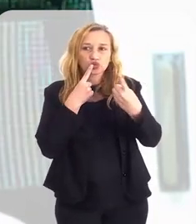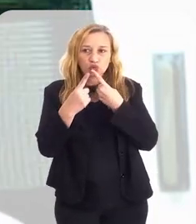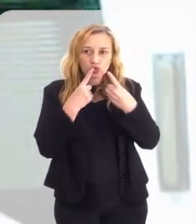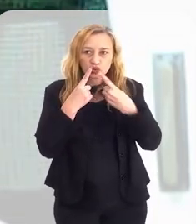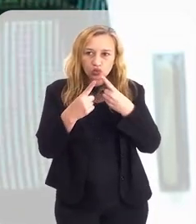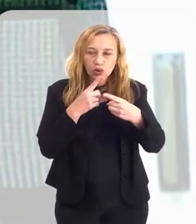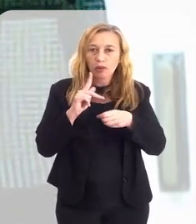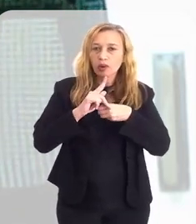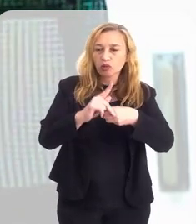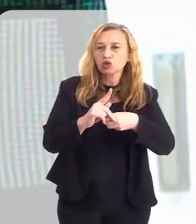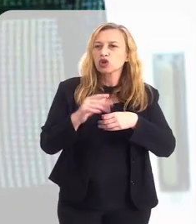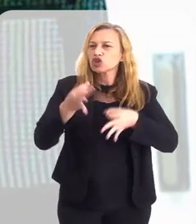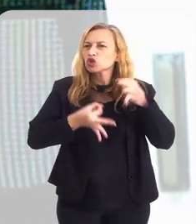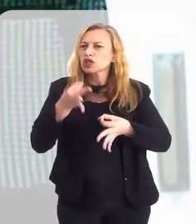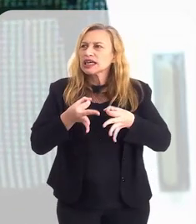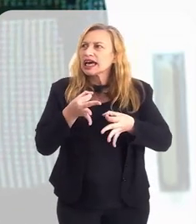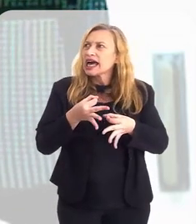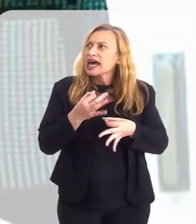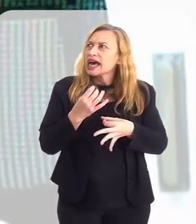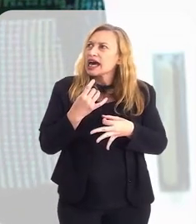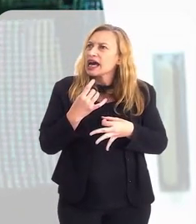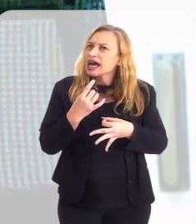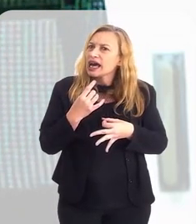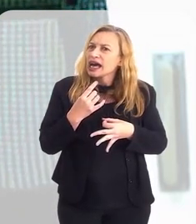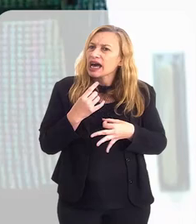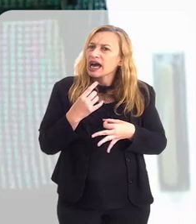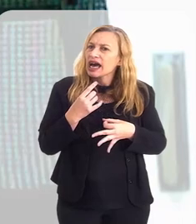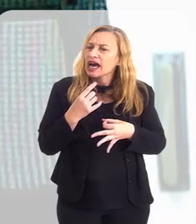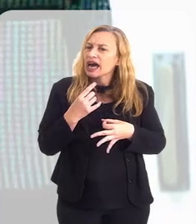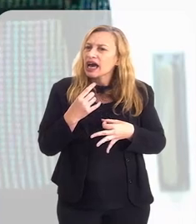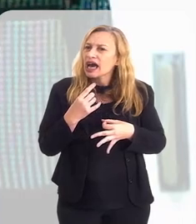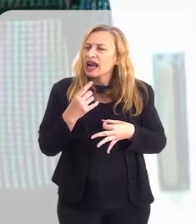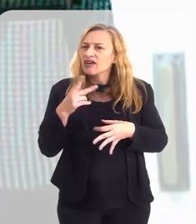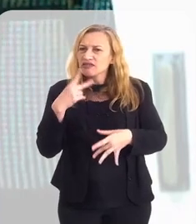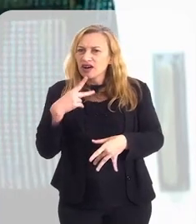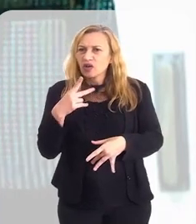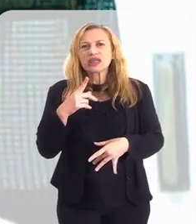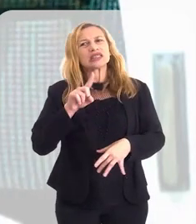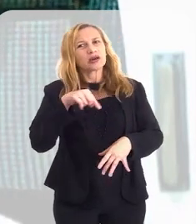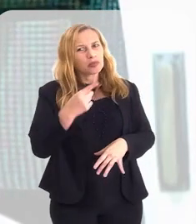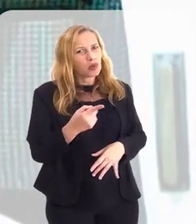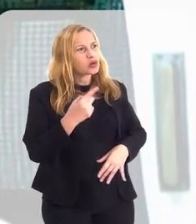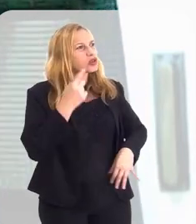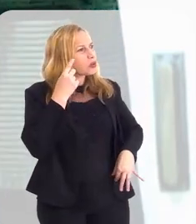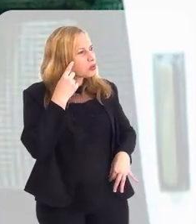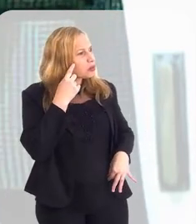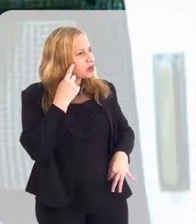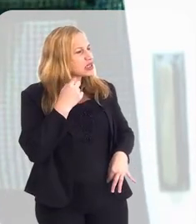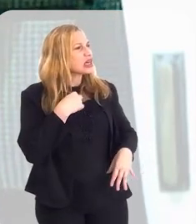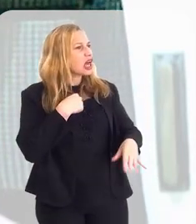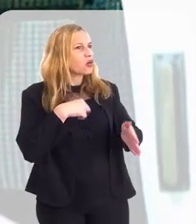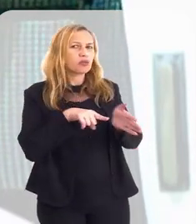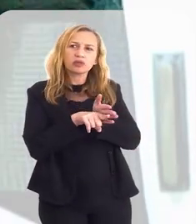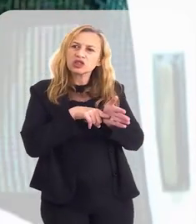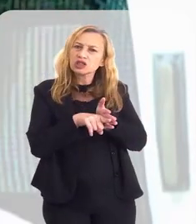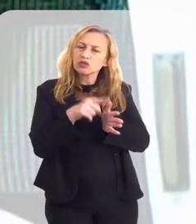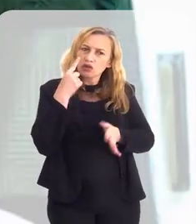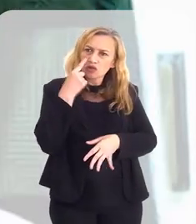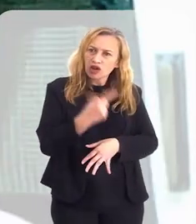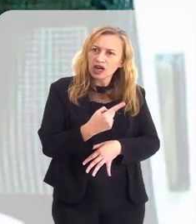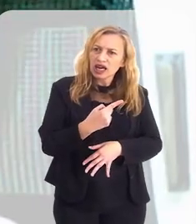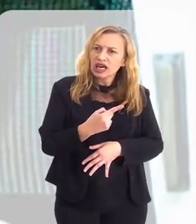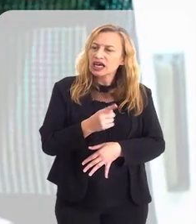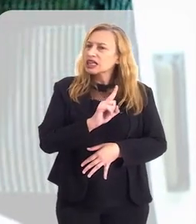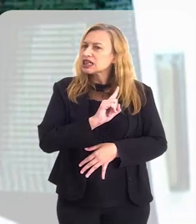de um debate com uma promotora de justiça e ela fez essa fala, e depois eu confesso a você que, como pesquisador, eu fui